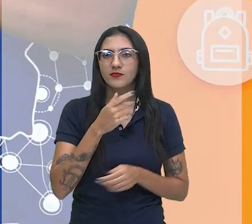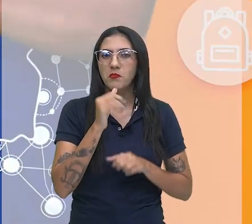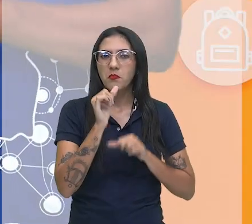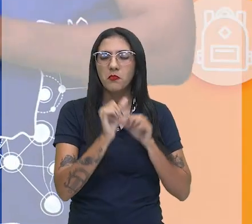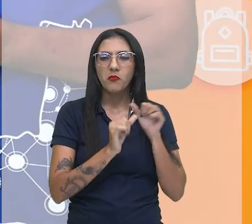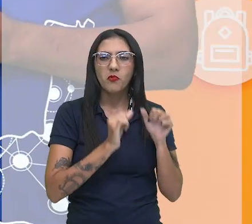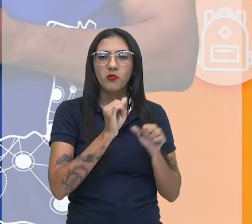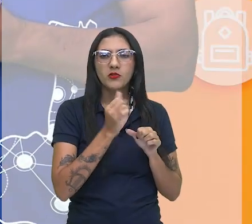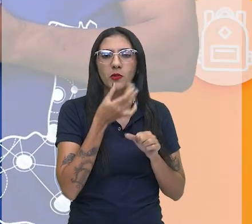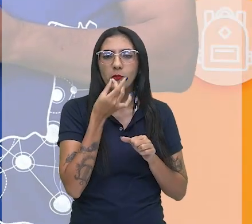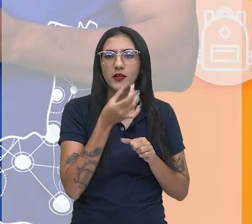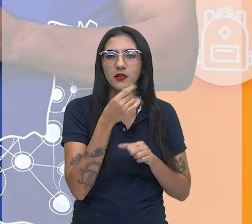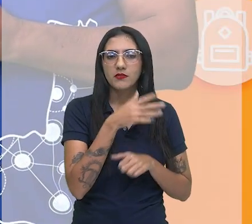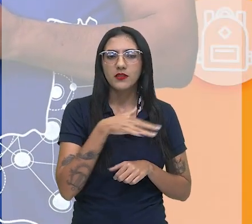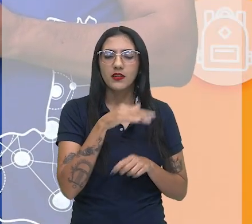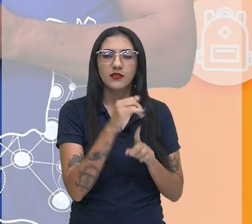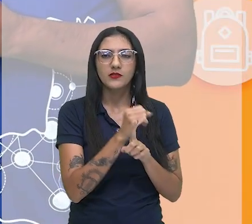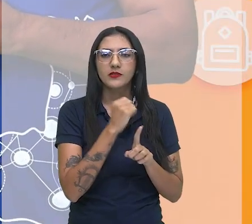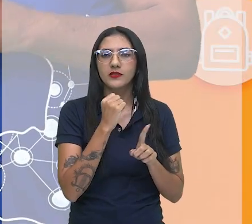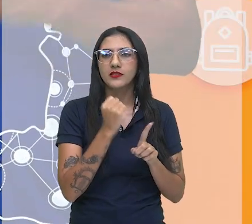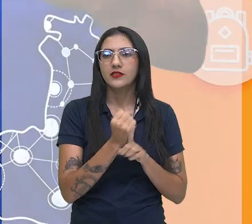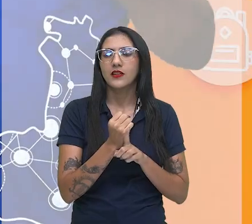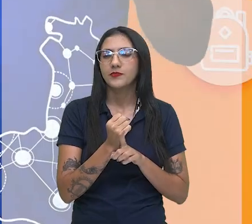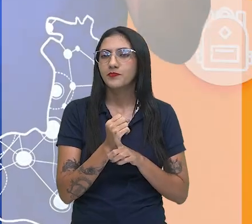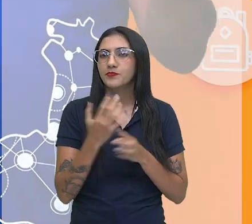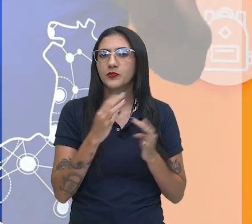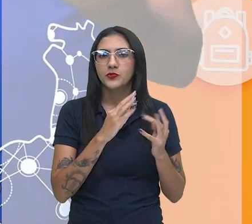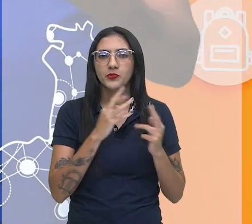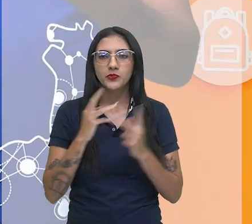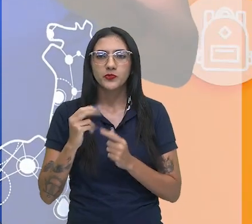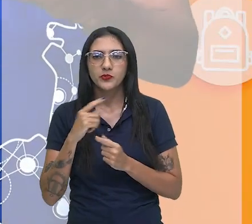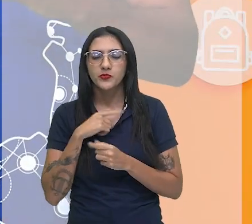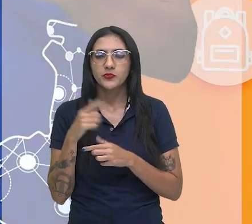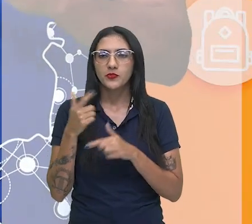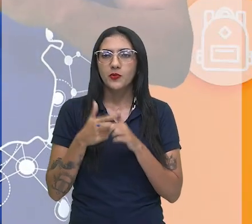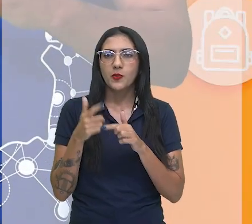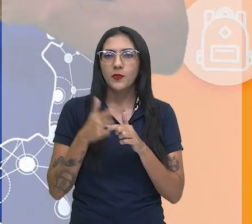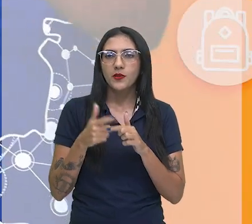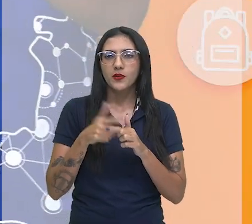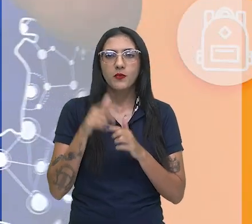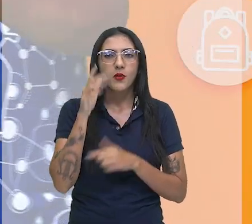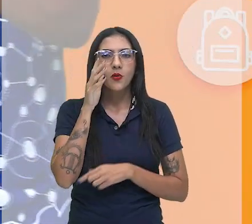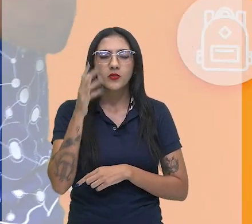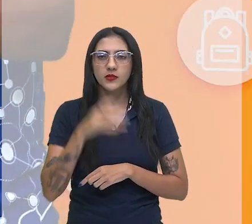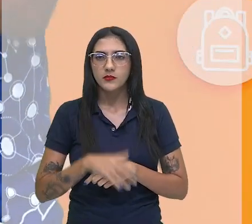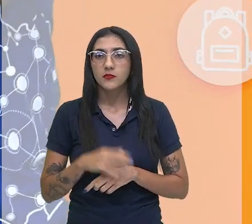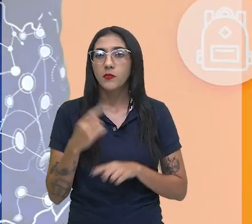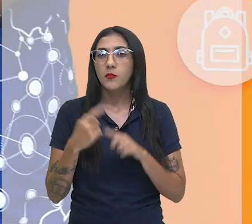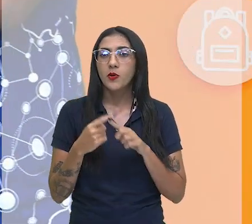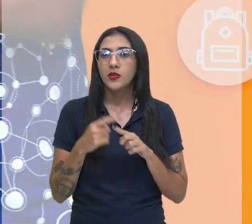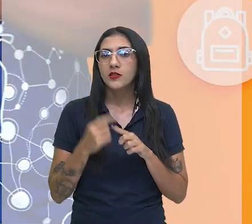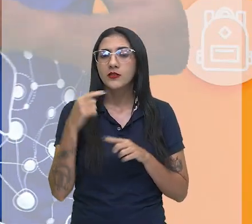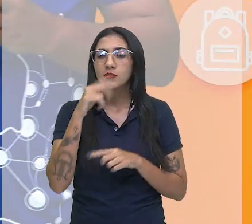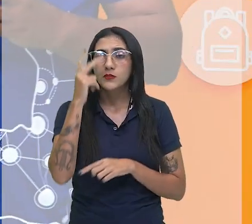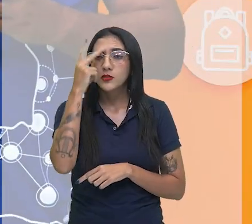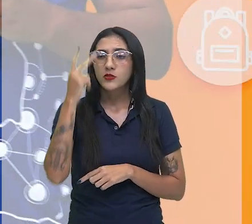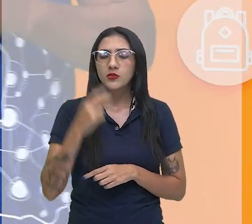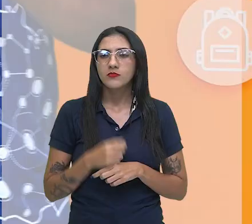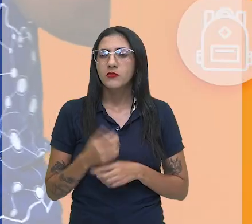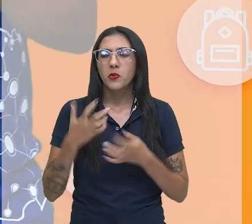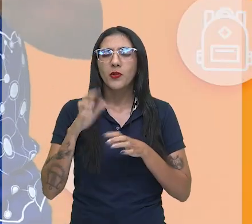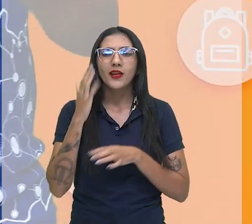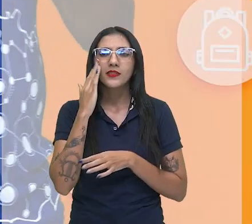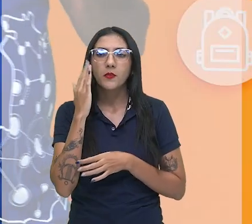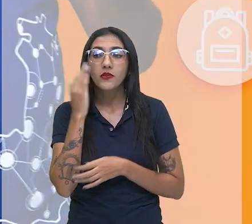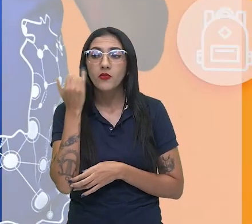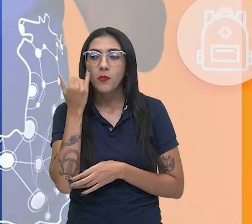moldando a opinião pública. Né, então, tudo isso aí vai gerando um impacto. Por quê? Porque as pessoas não estão buscando as fontes, as pessoas